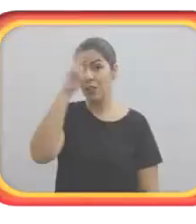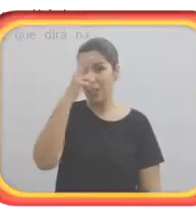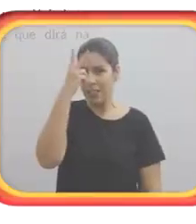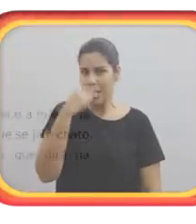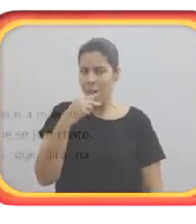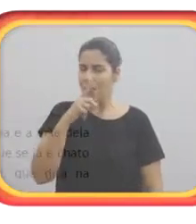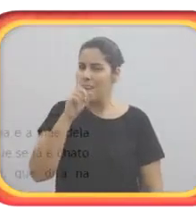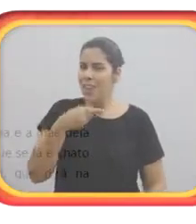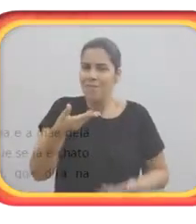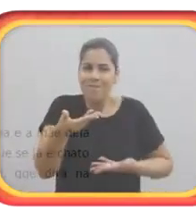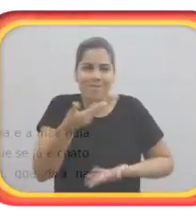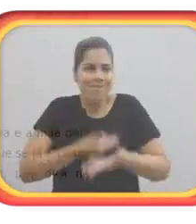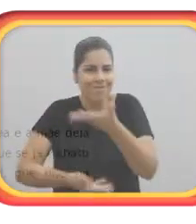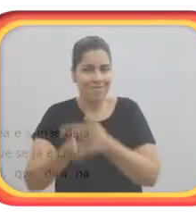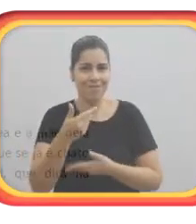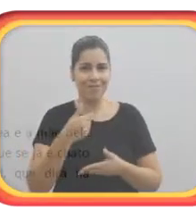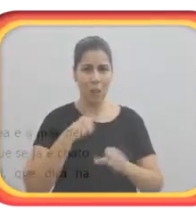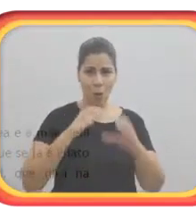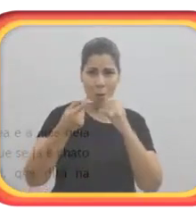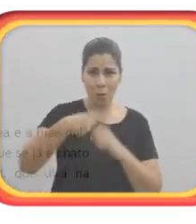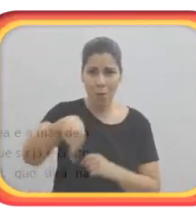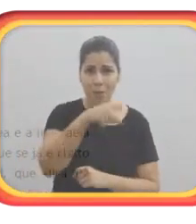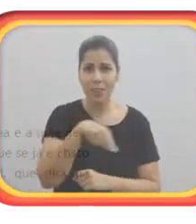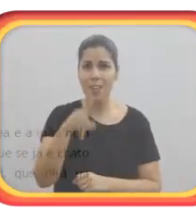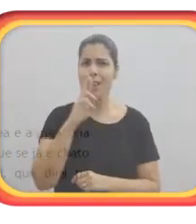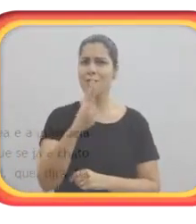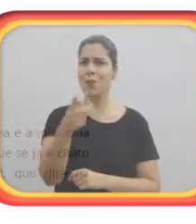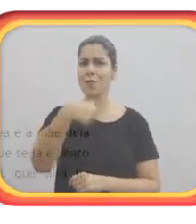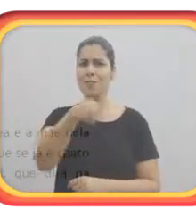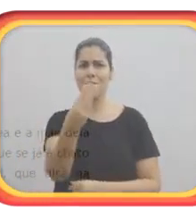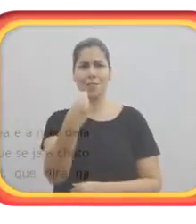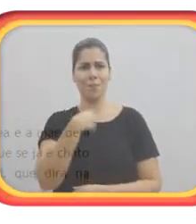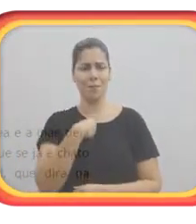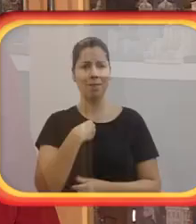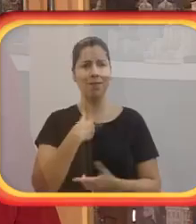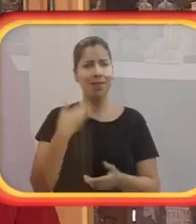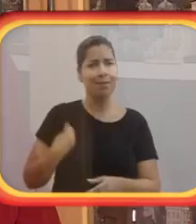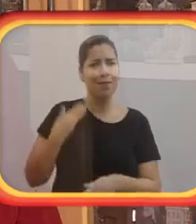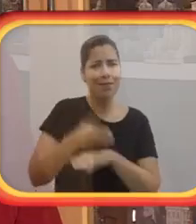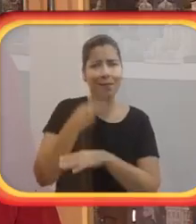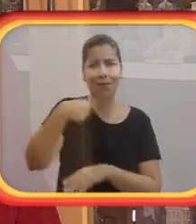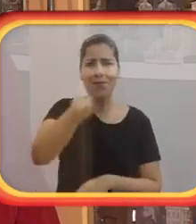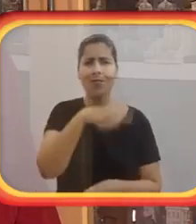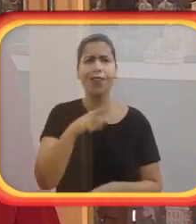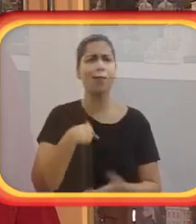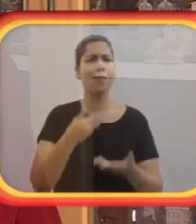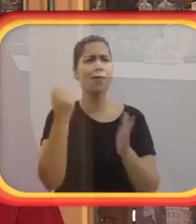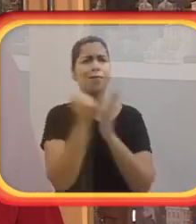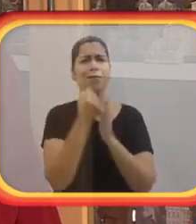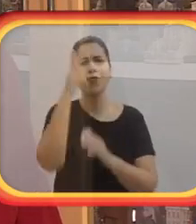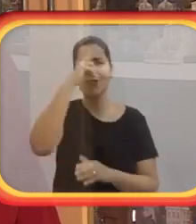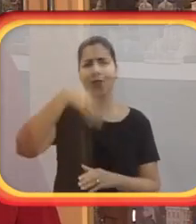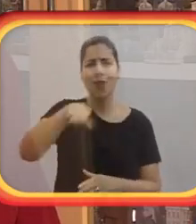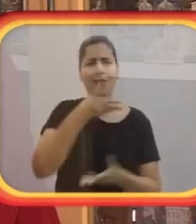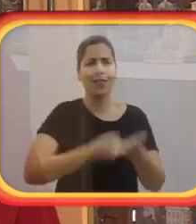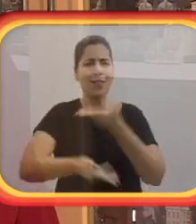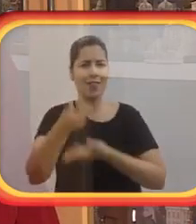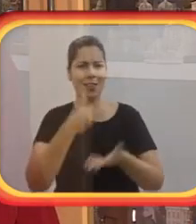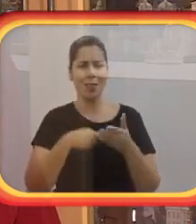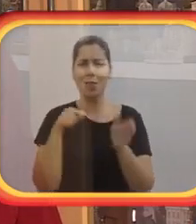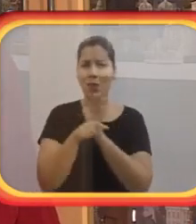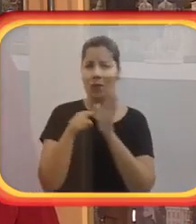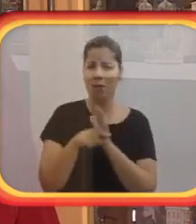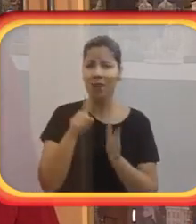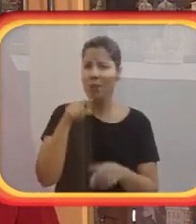O Histórias de Cego é a mão dupla. É o que eu comunico para vocês e é o resultado que vocês trazem para mim. É a participação de